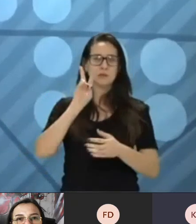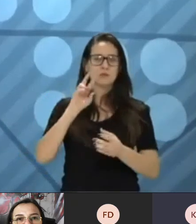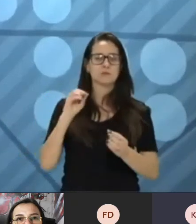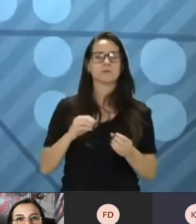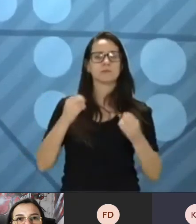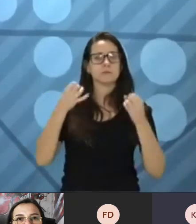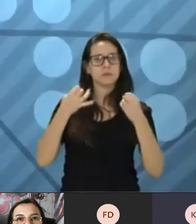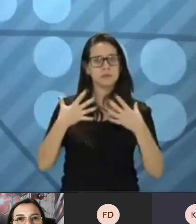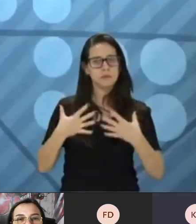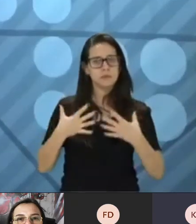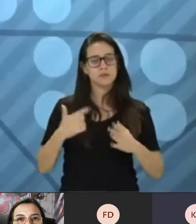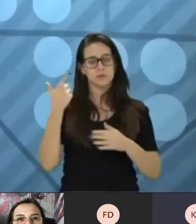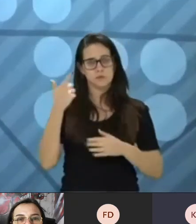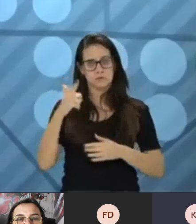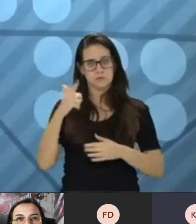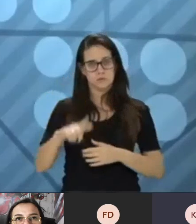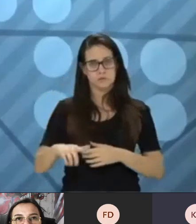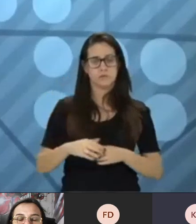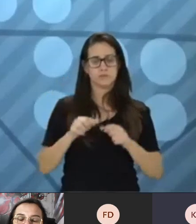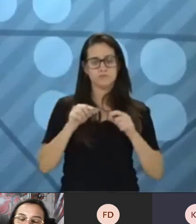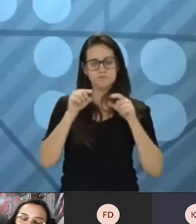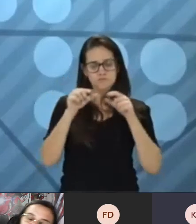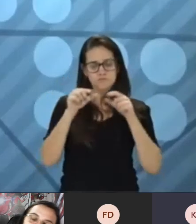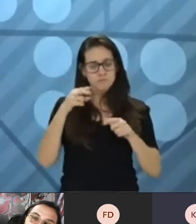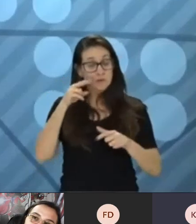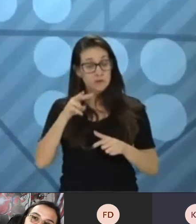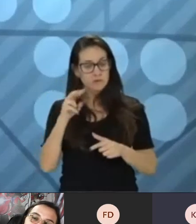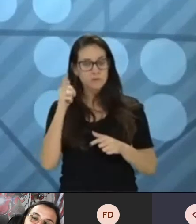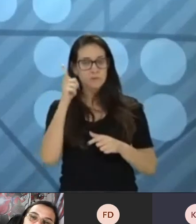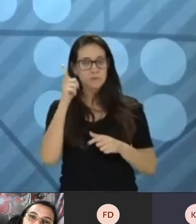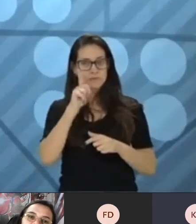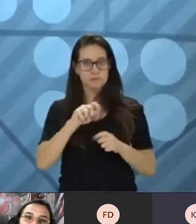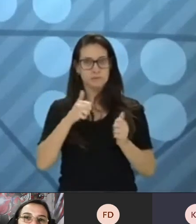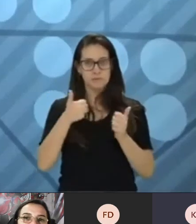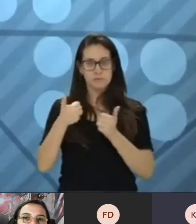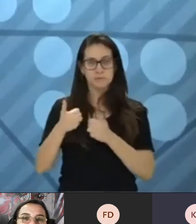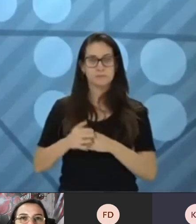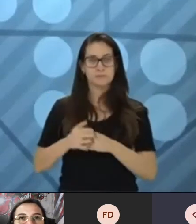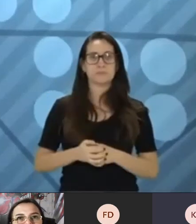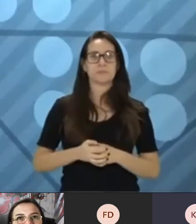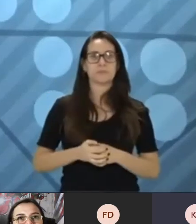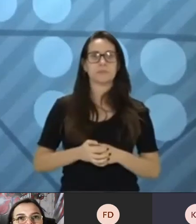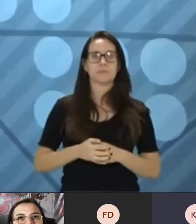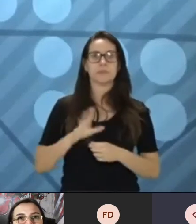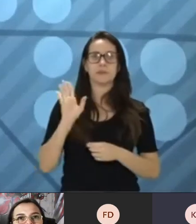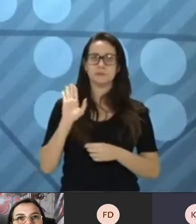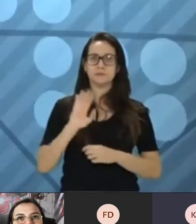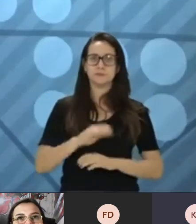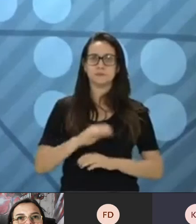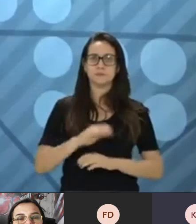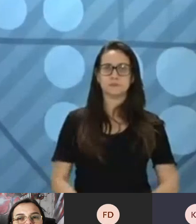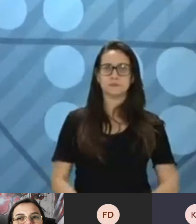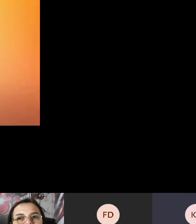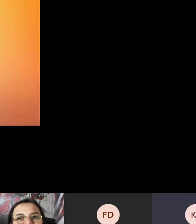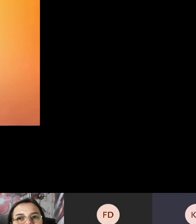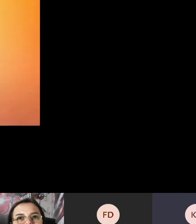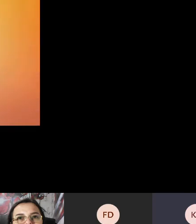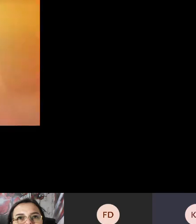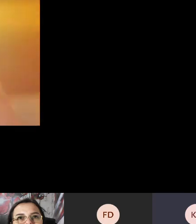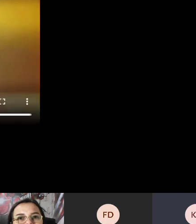vamos rever esses conceitos e vamos ver essas lâminas que permitem, então, definir esses tecidos. Então, até lá!